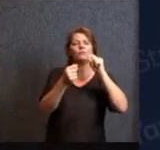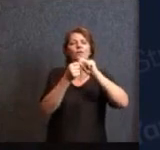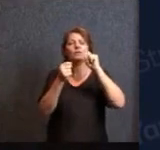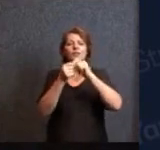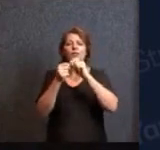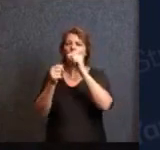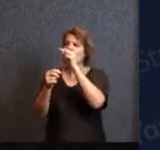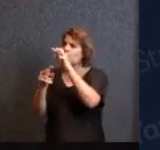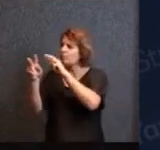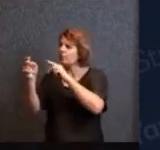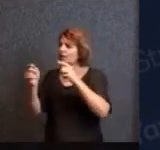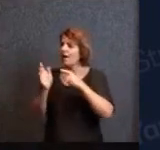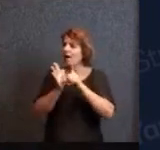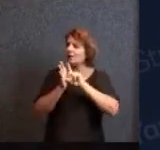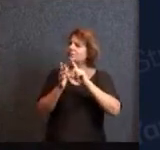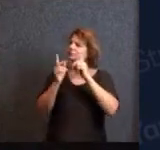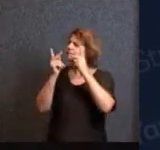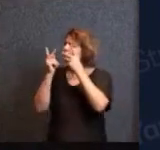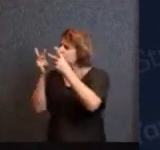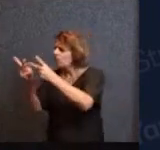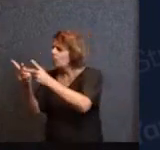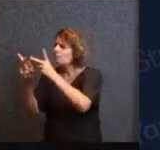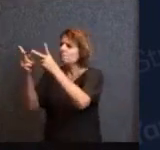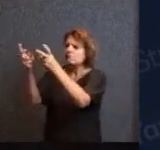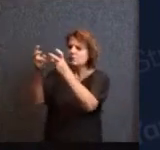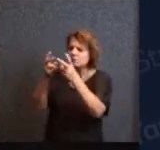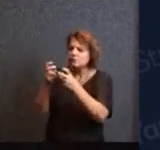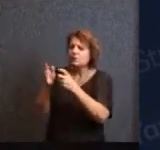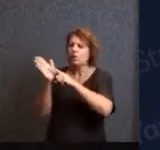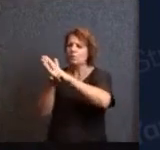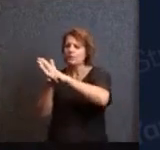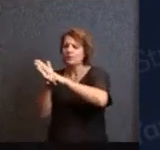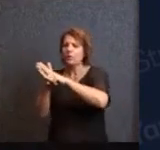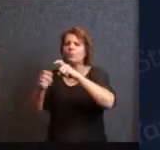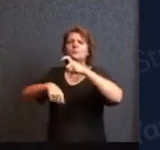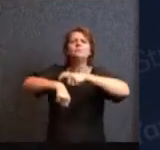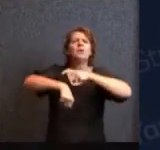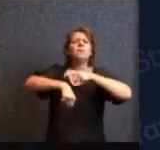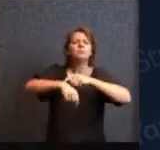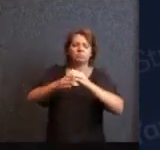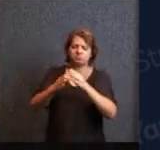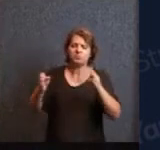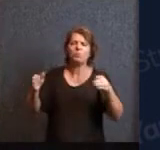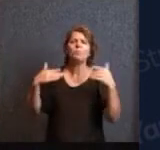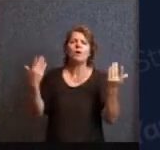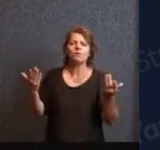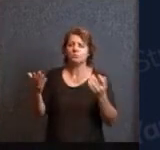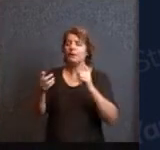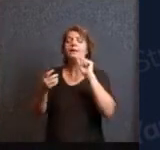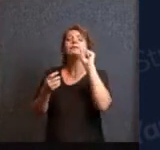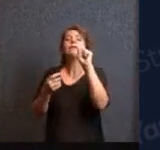observado, quando será observado, por quanto tempo, por quem,